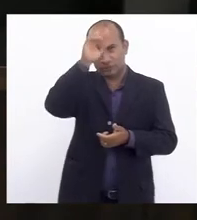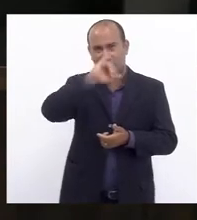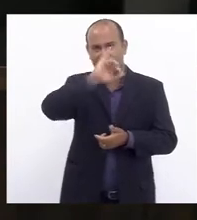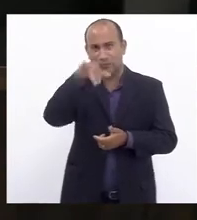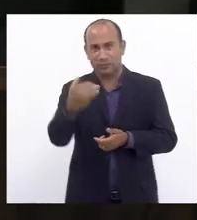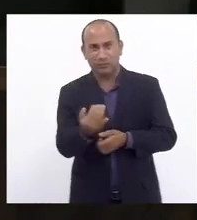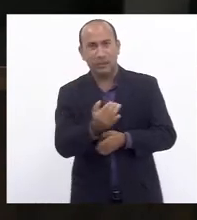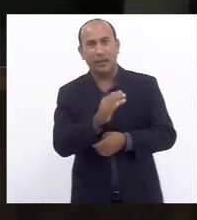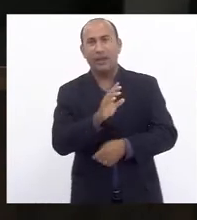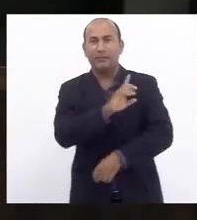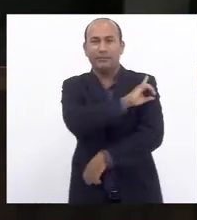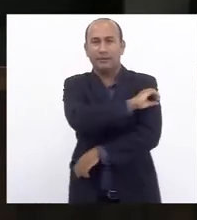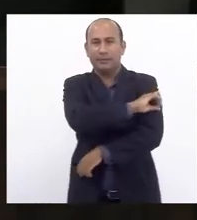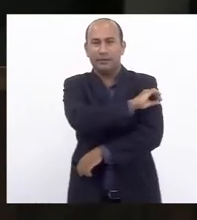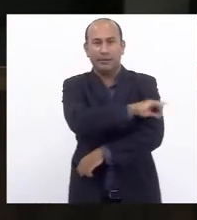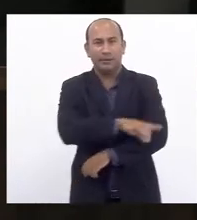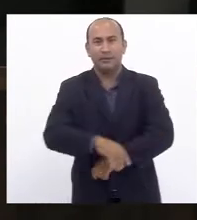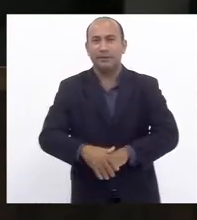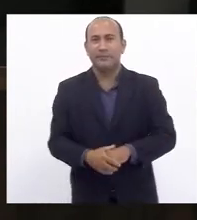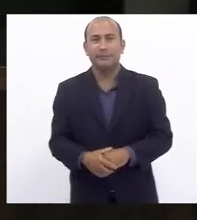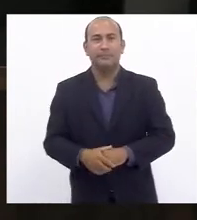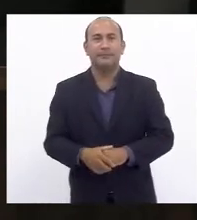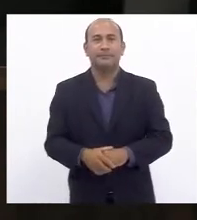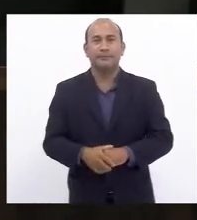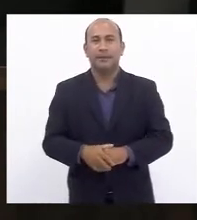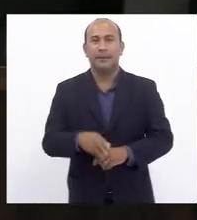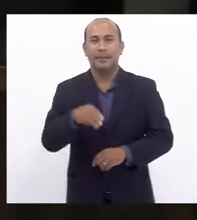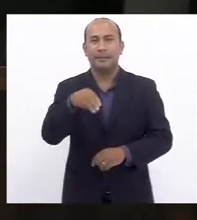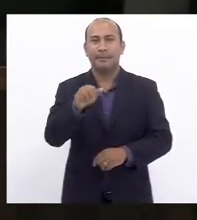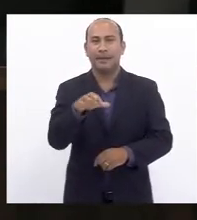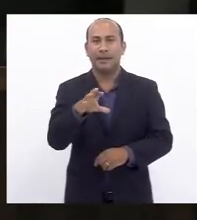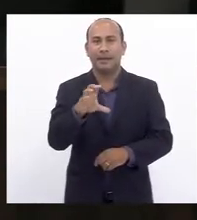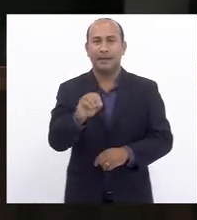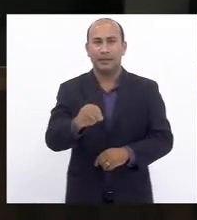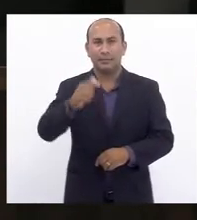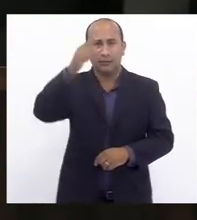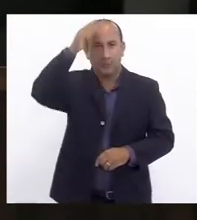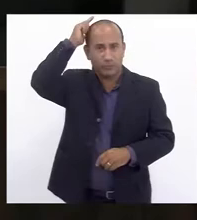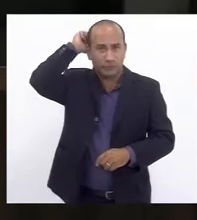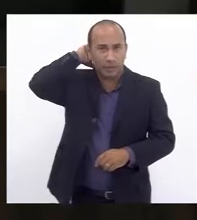Franciane, enfermeira. Márcio Pacheco, Luiz Paulo,